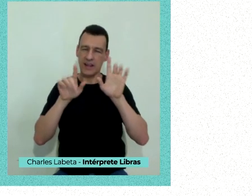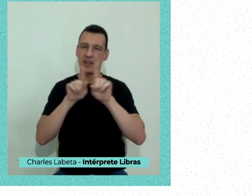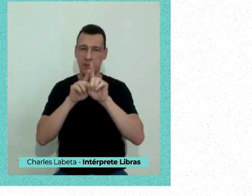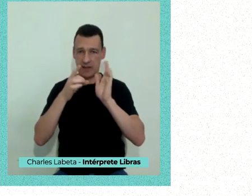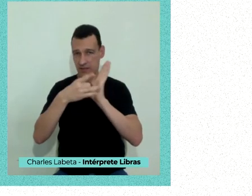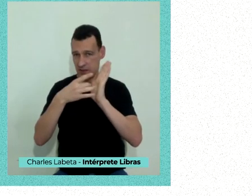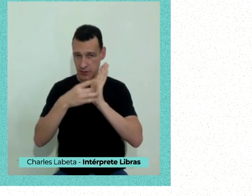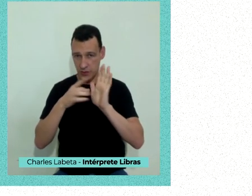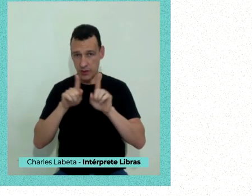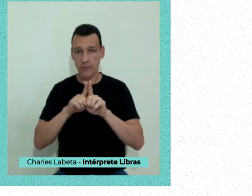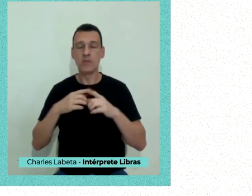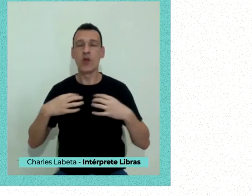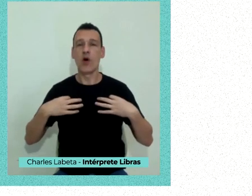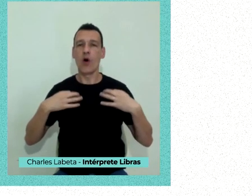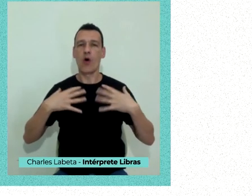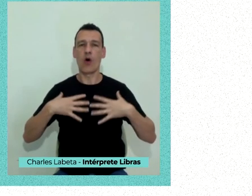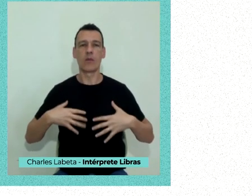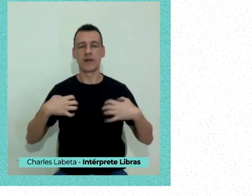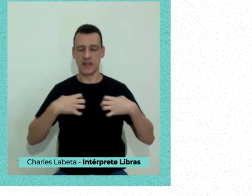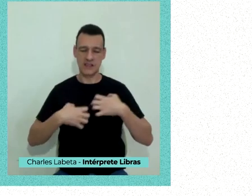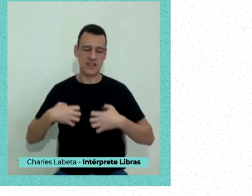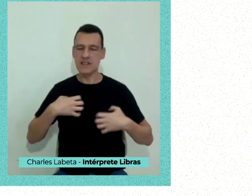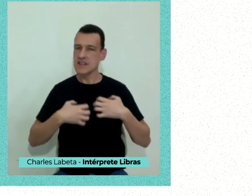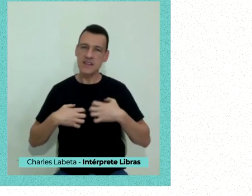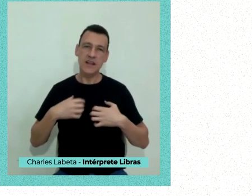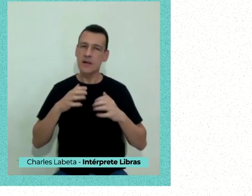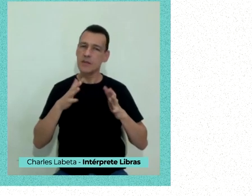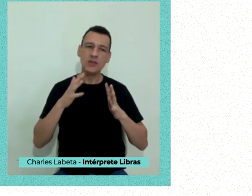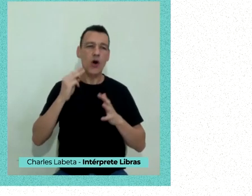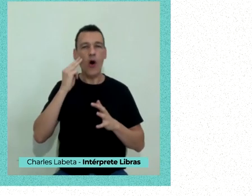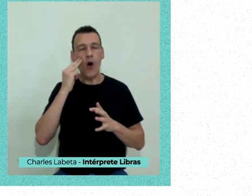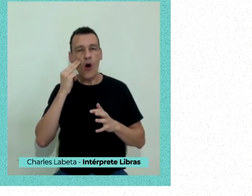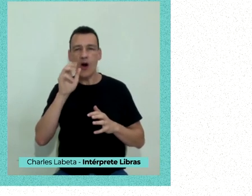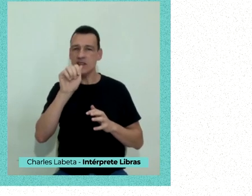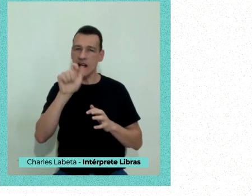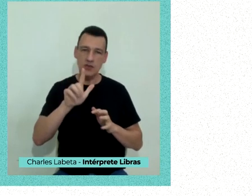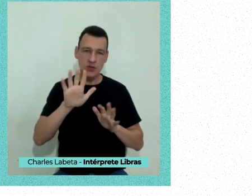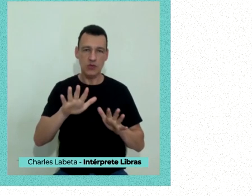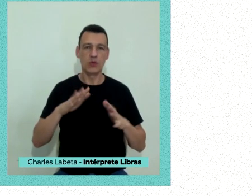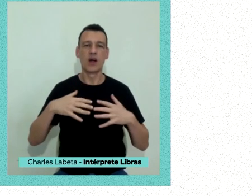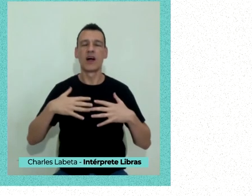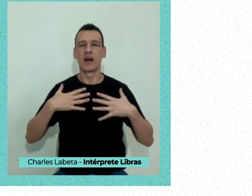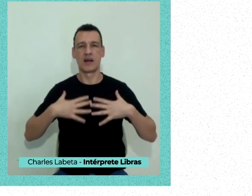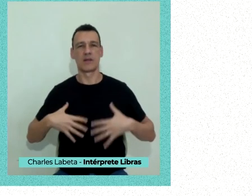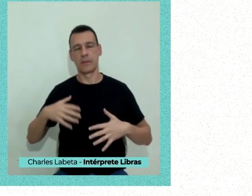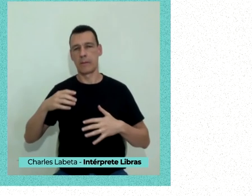floreada, né, com tons de rosa e azul sobre o preto.